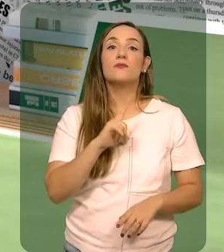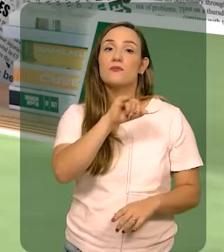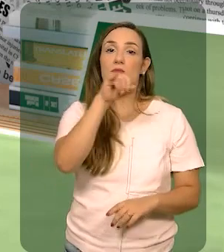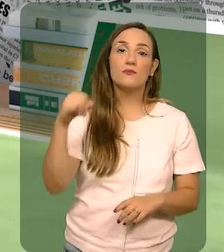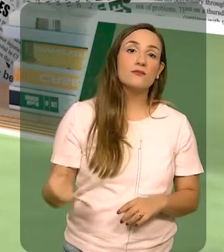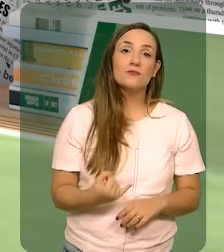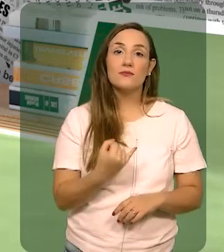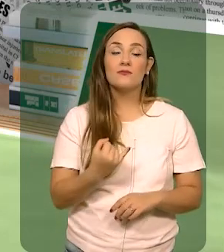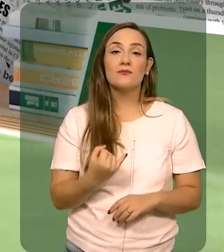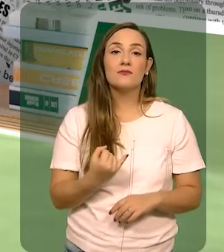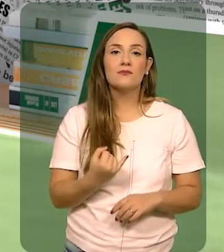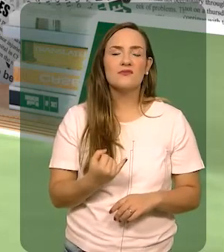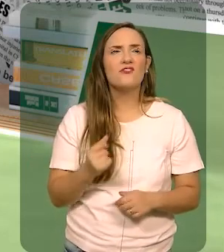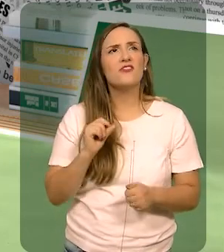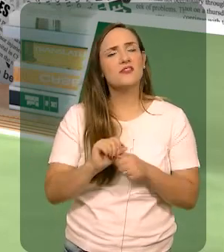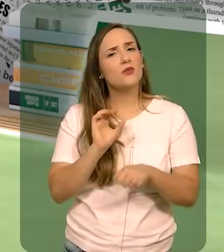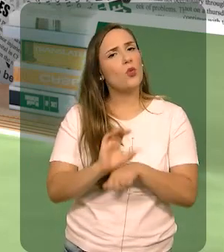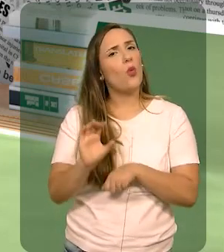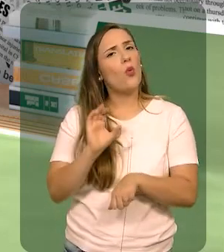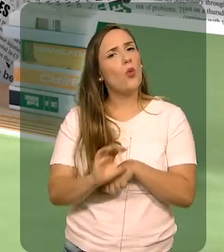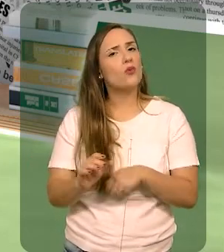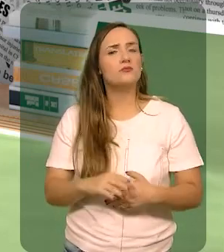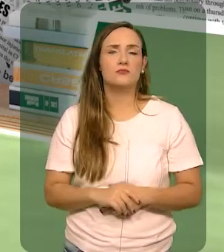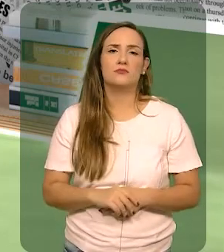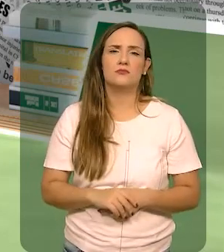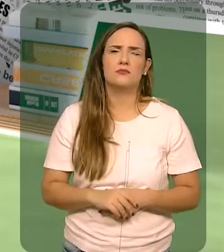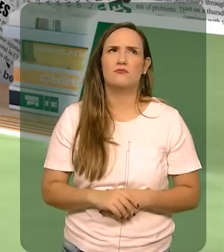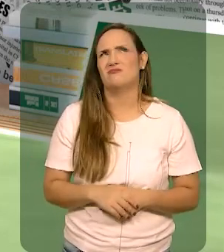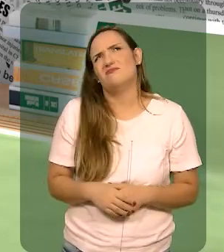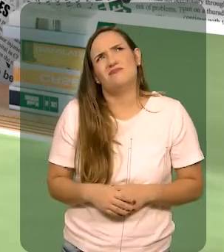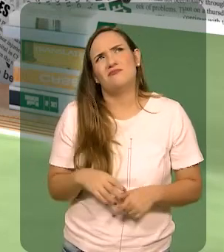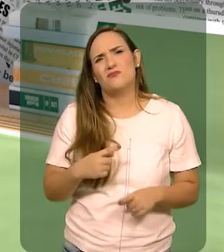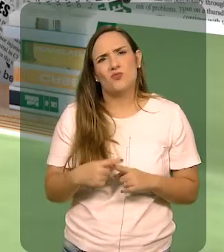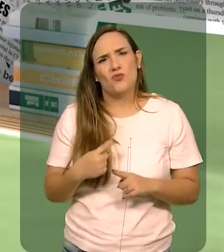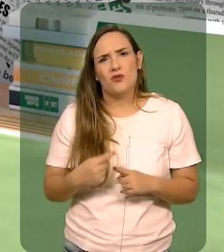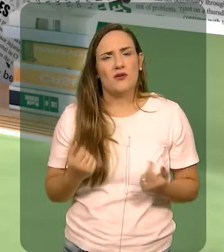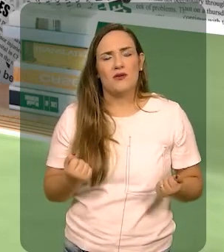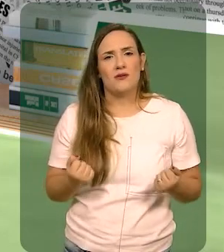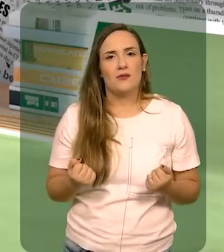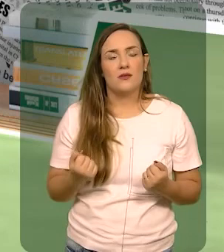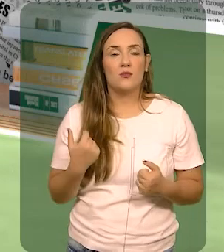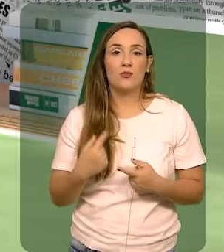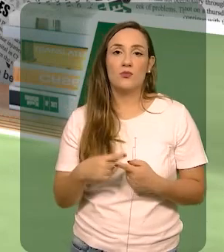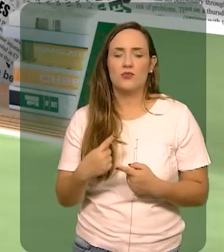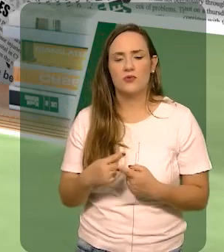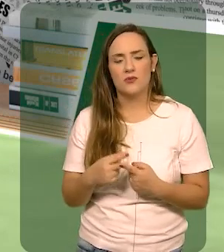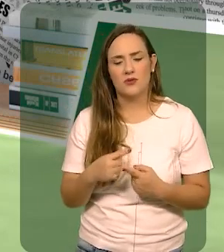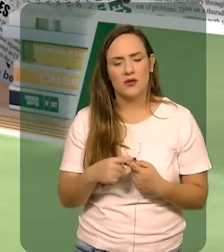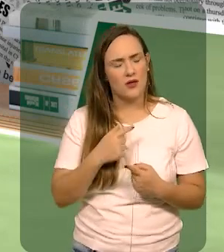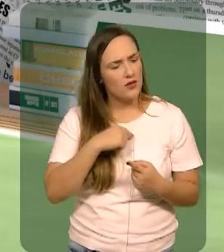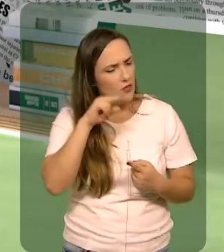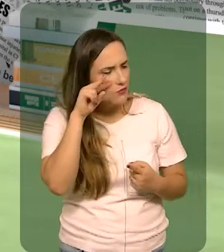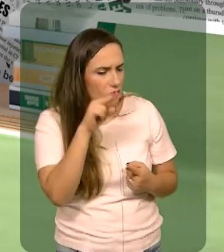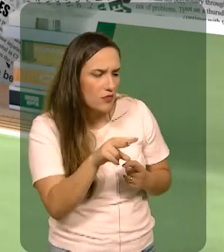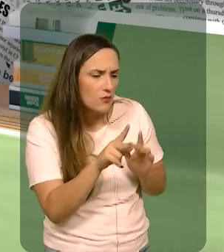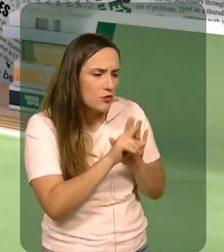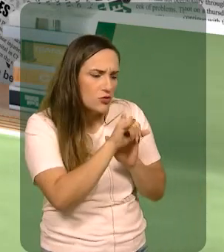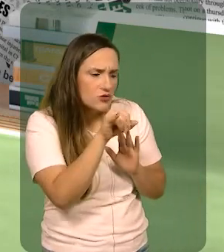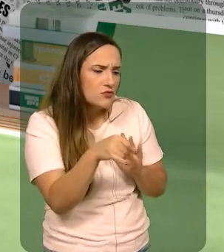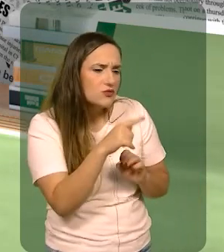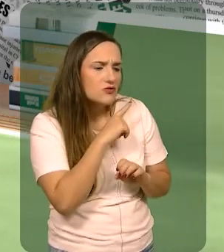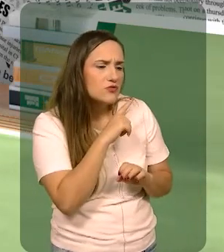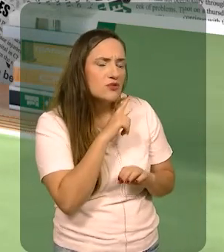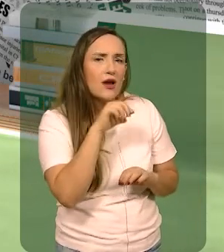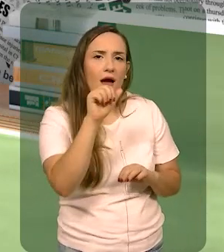coordenador geral, surgiu uma oportunidade de eu fazer um curso. Por que surgiu o interesse de fazer um curso? Porque eu vi no edital